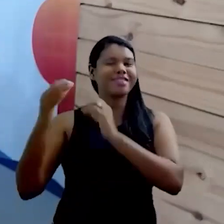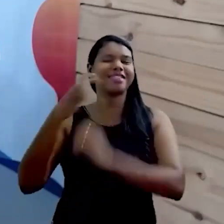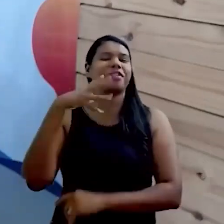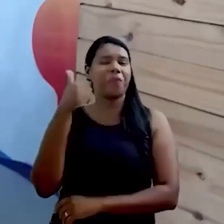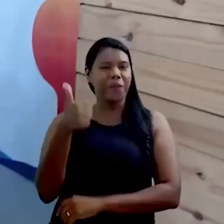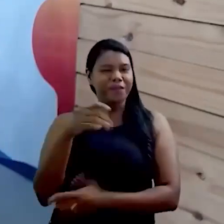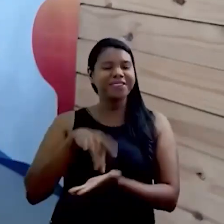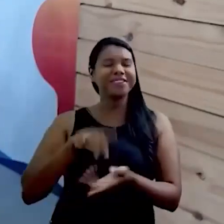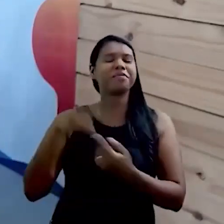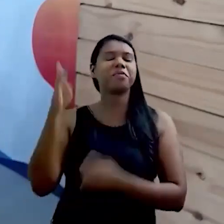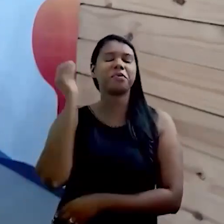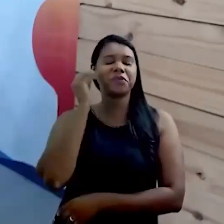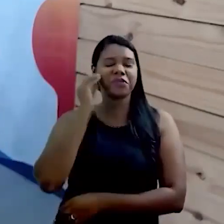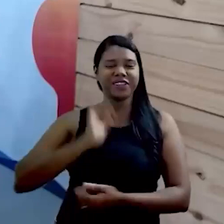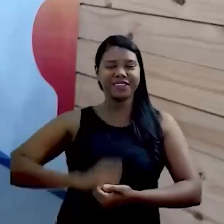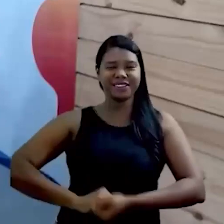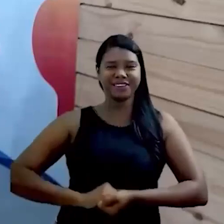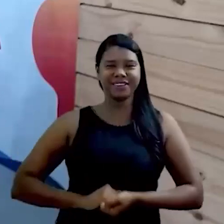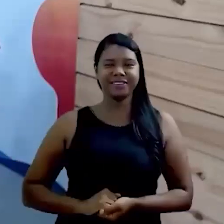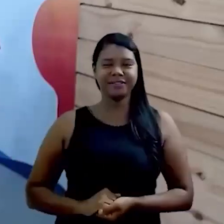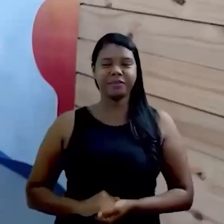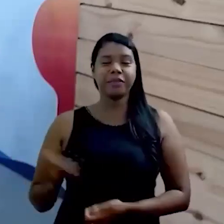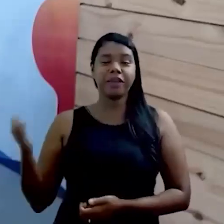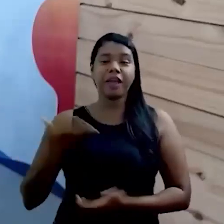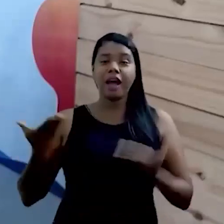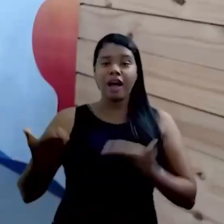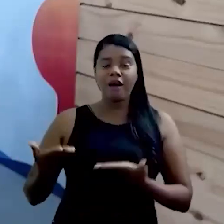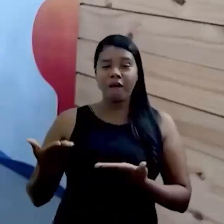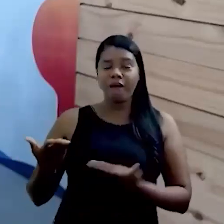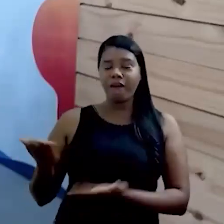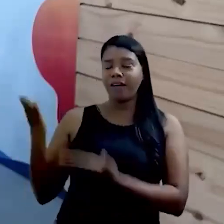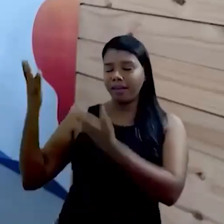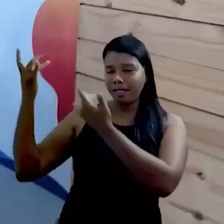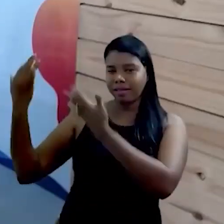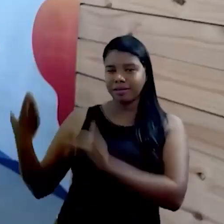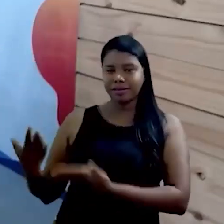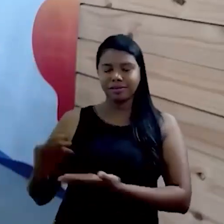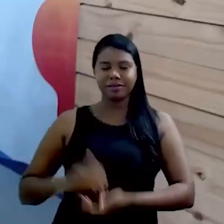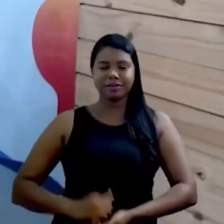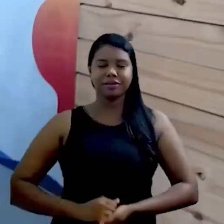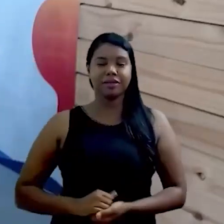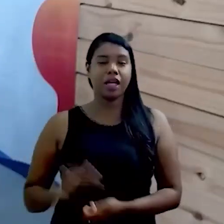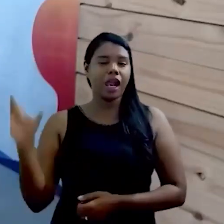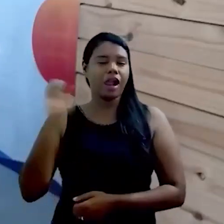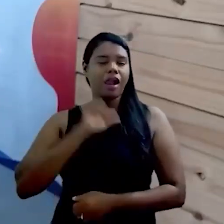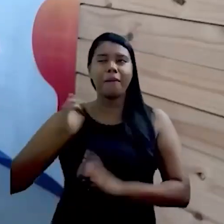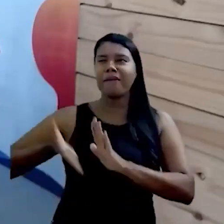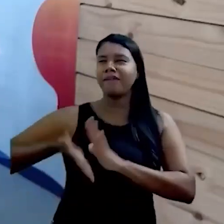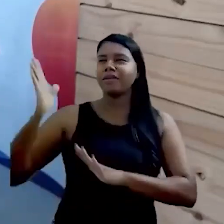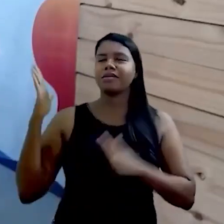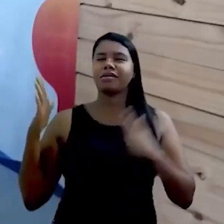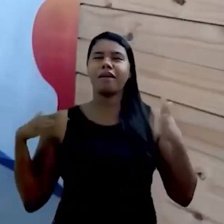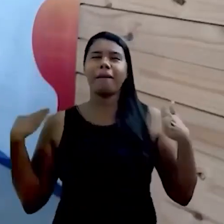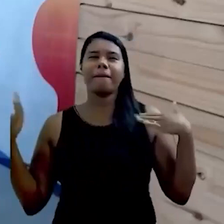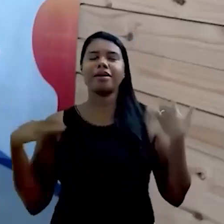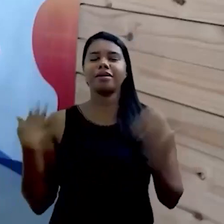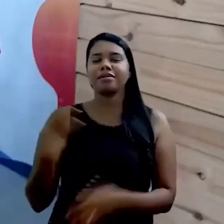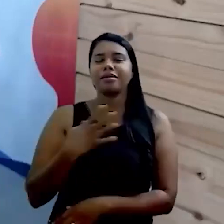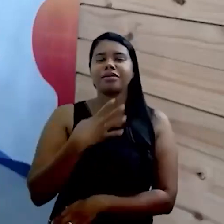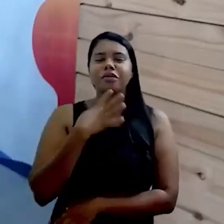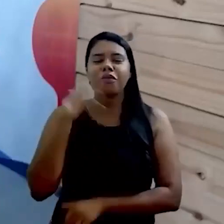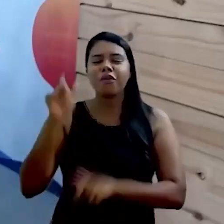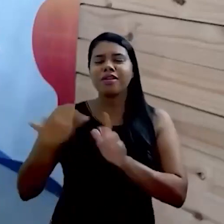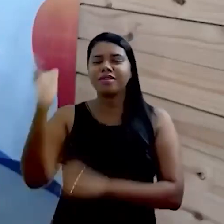estrada boa, experiência. E como pessoa, né? Eu amo viajar, amo conhecer lugares